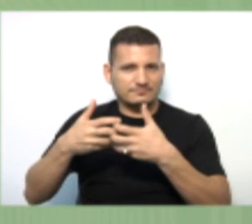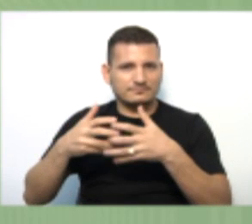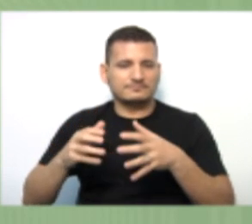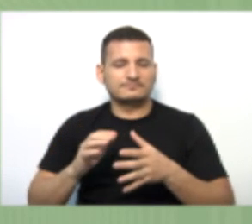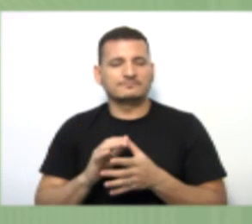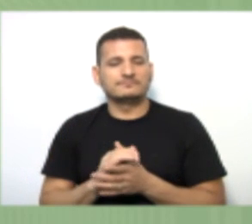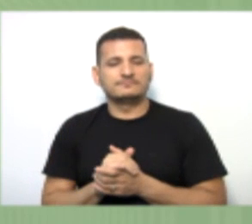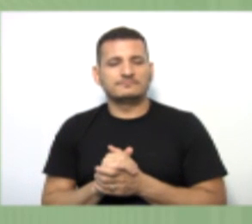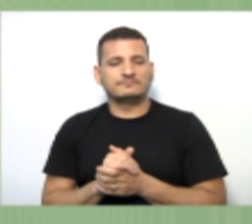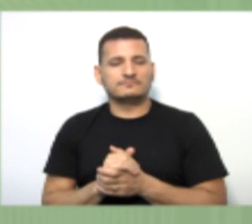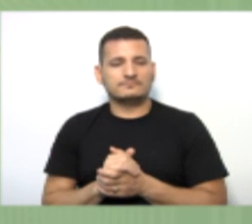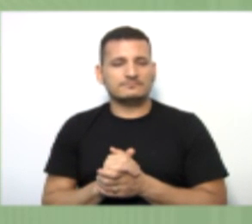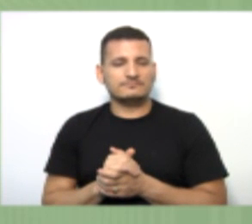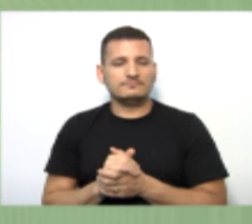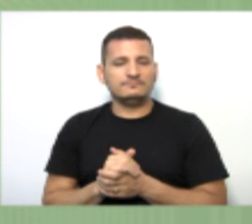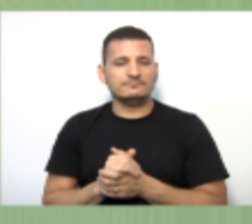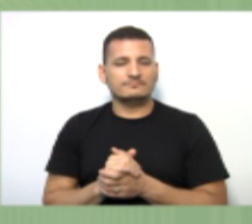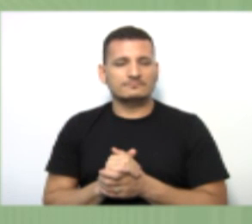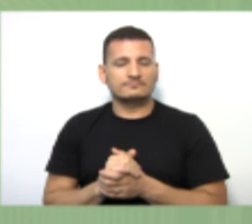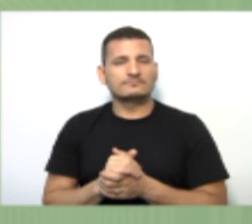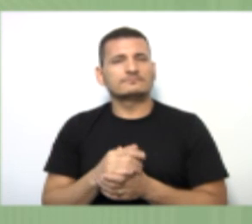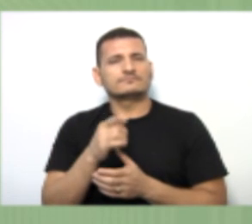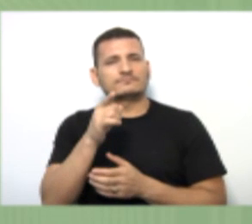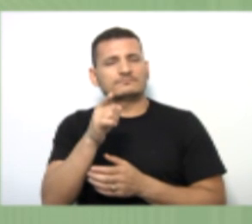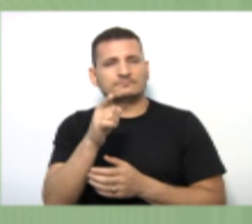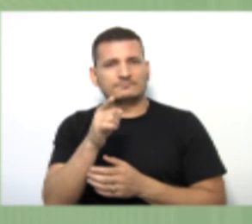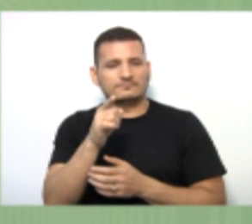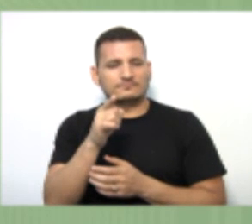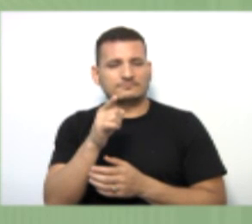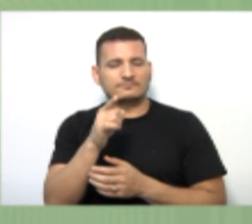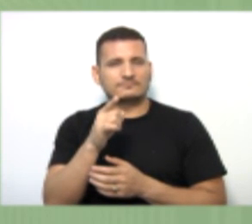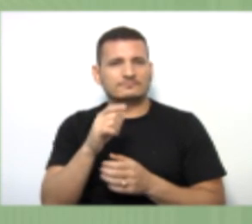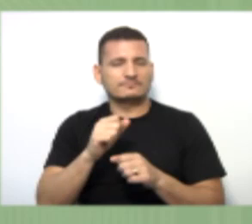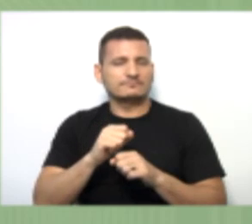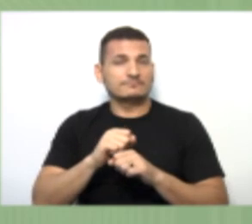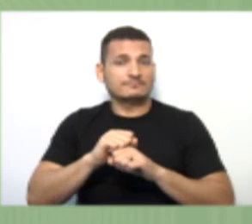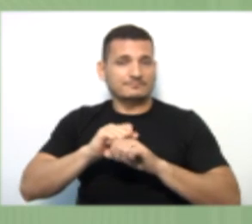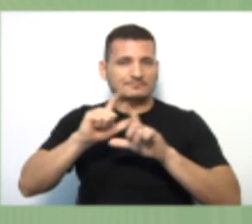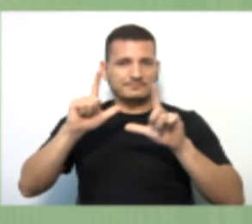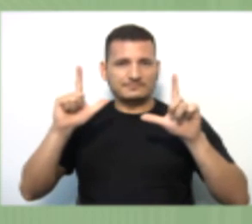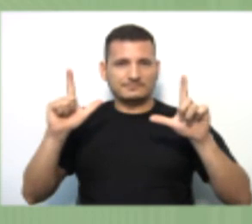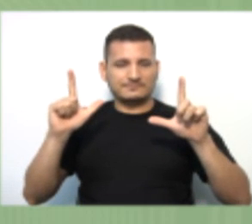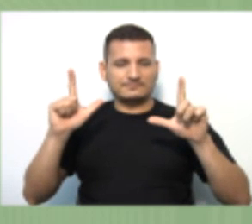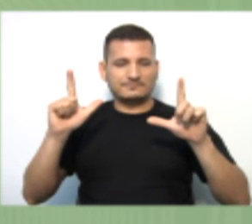a dia. Ir para a escola de manhã. Você aí, acordou,